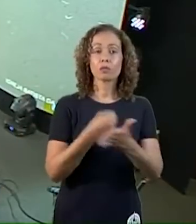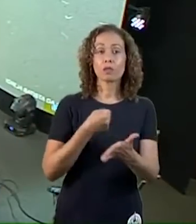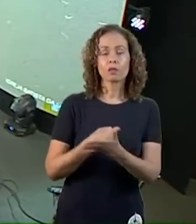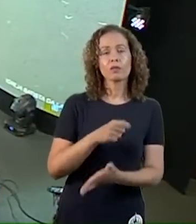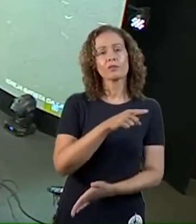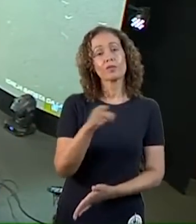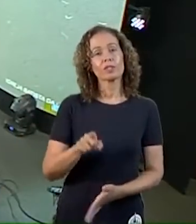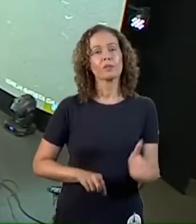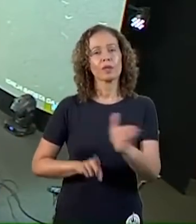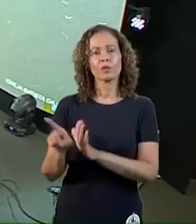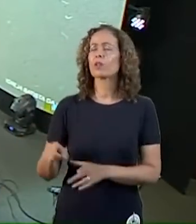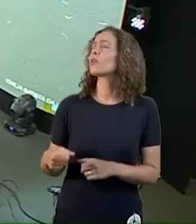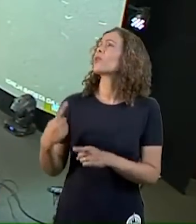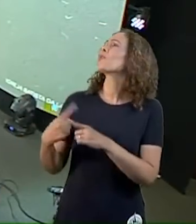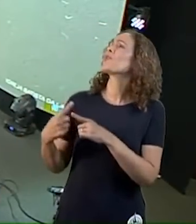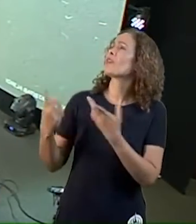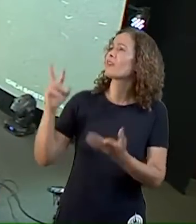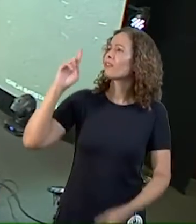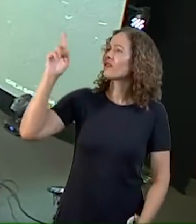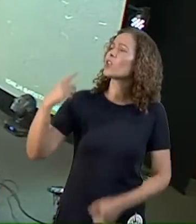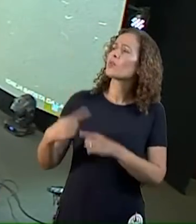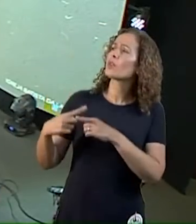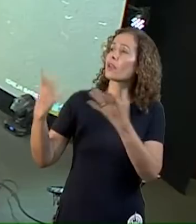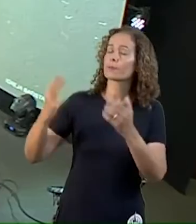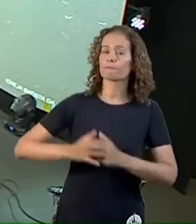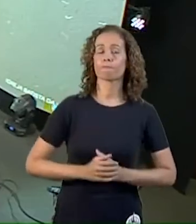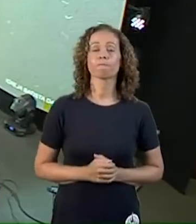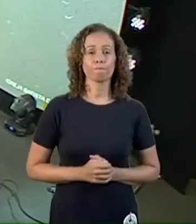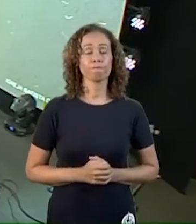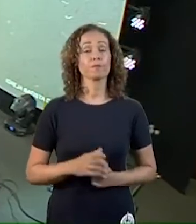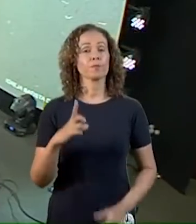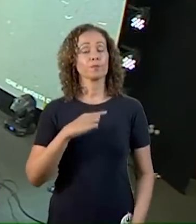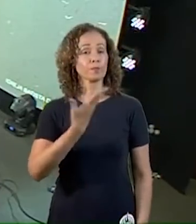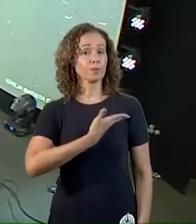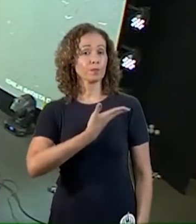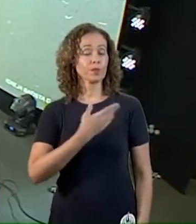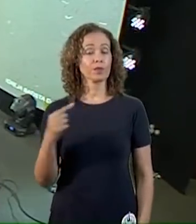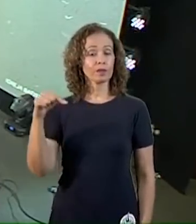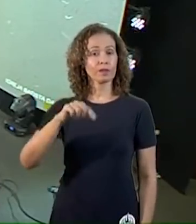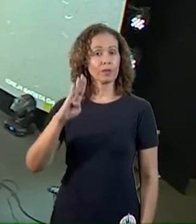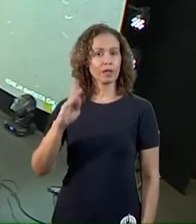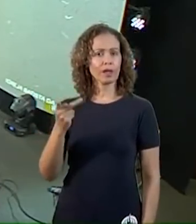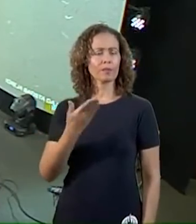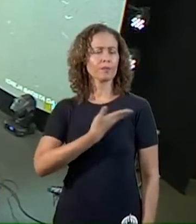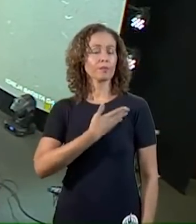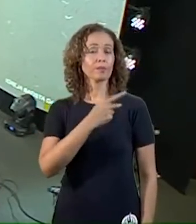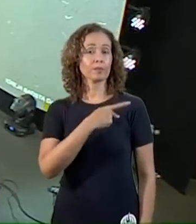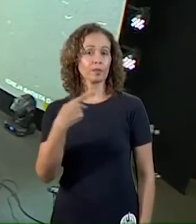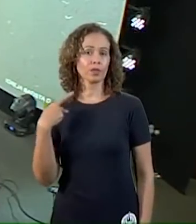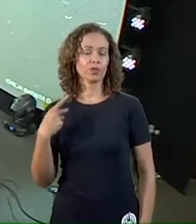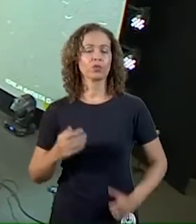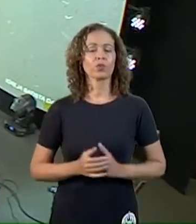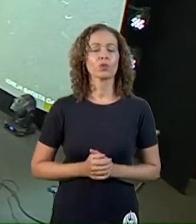Senhor? Por que, Senhor? Tem um amigo aqui em Belo Horizonte. Está acontecendo agora isso, ele é pastor. Ele foi diagnosticado